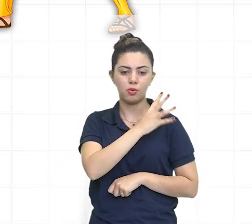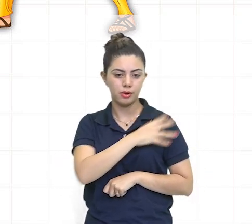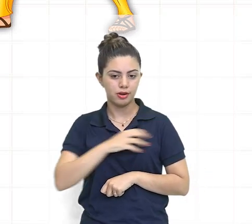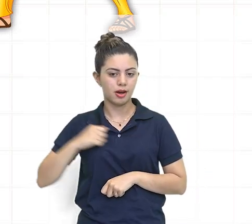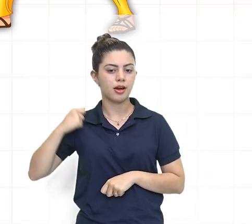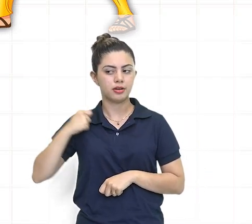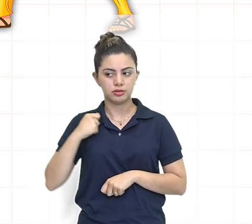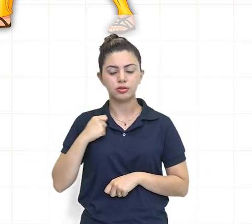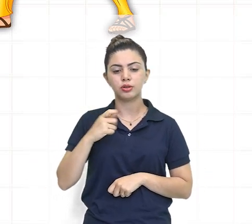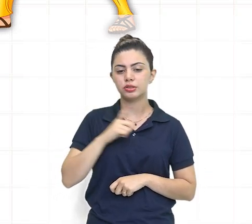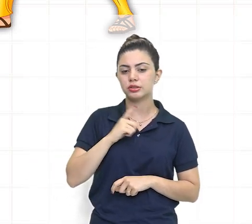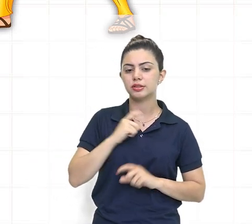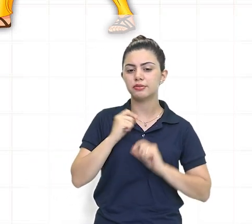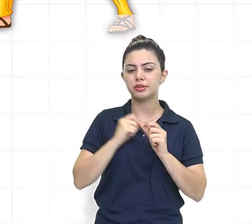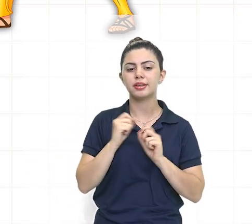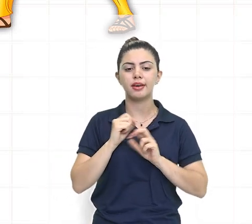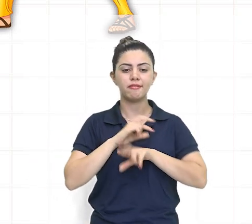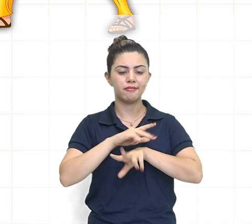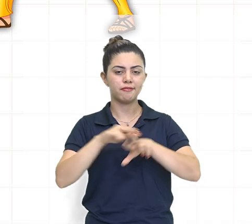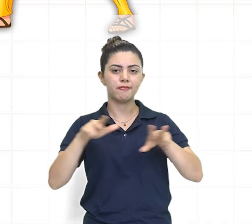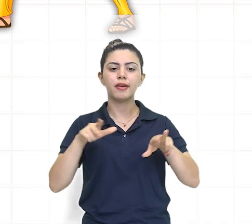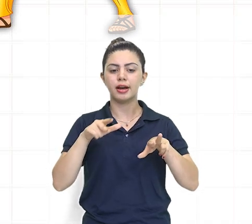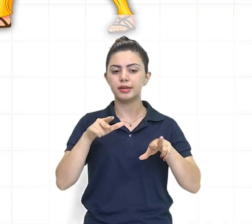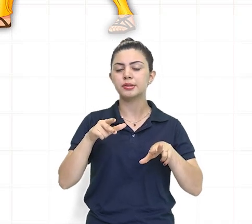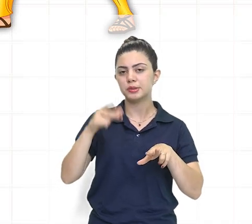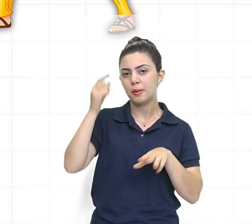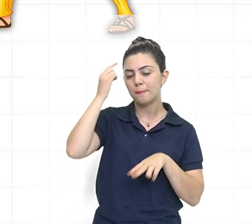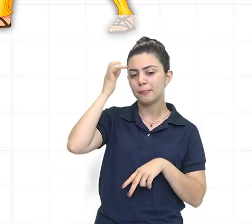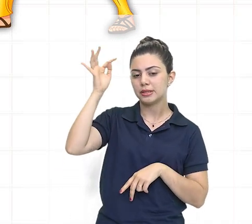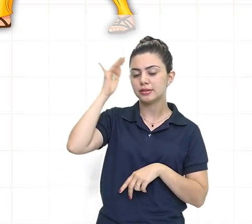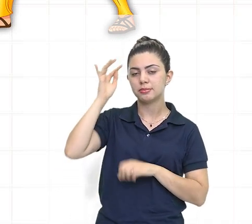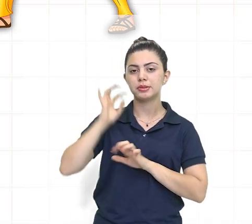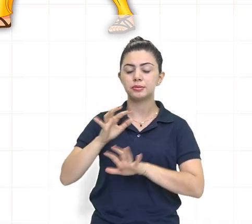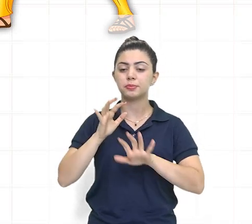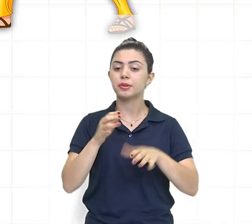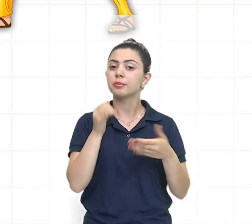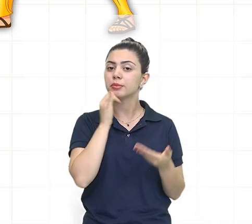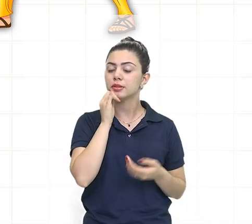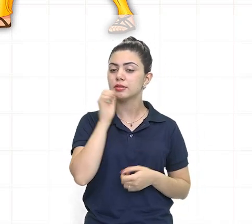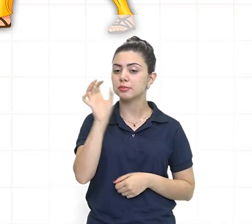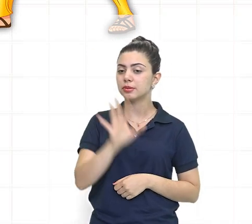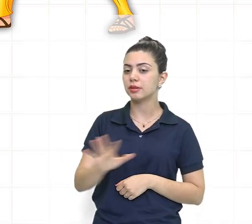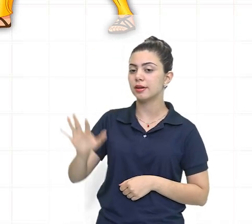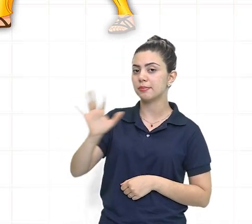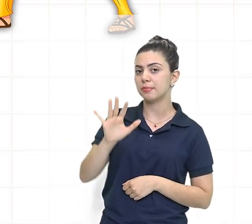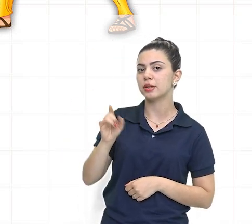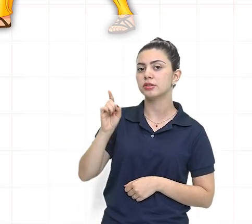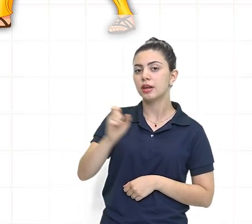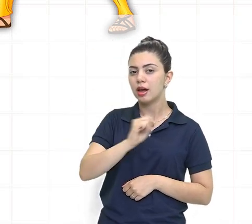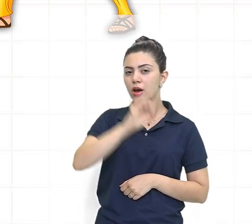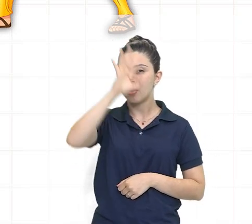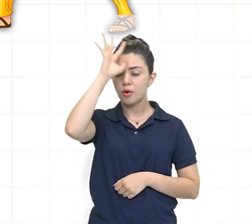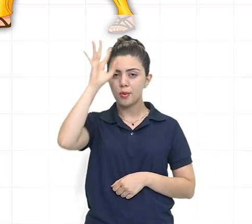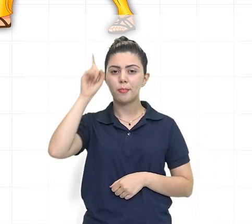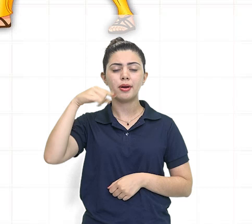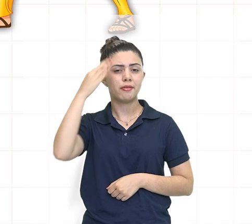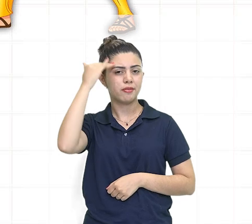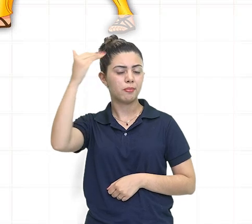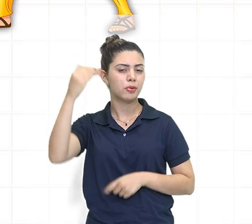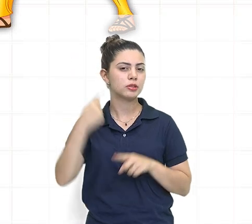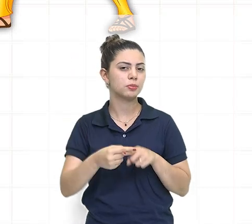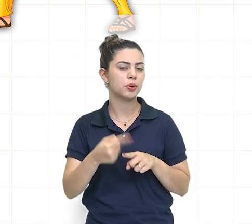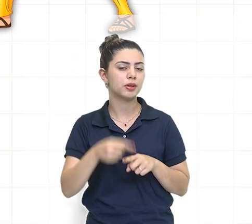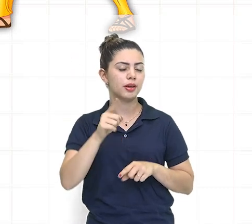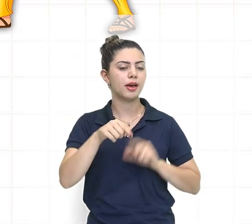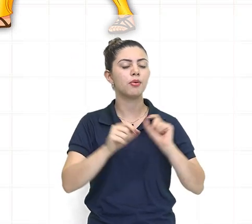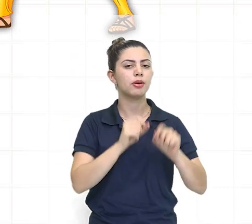na telinha aí, inclusive, não é mesmo, aí, um guerreiro. Roma também é conhecida, não é mesmo, aí, por ser, então, aí, uma